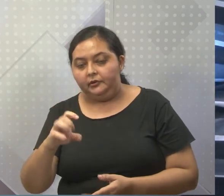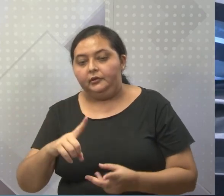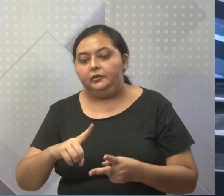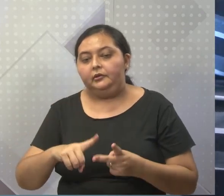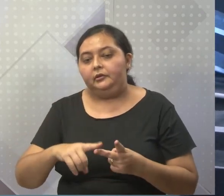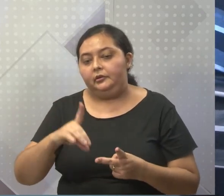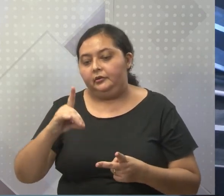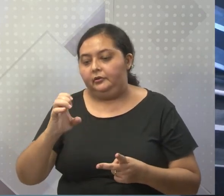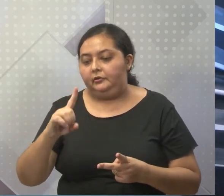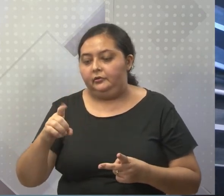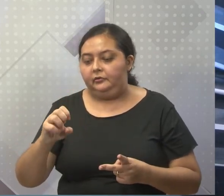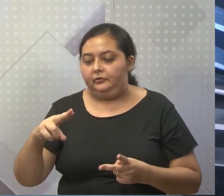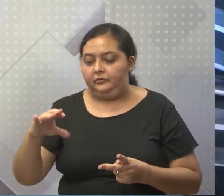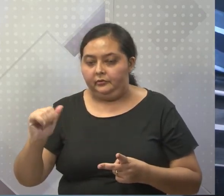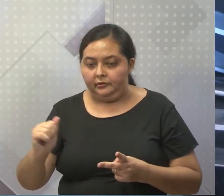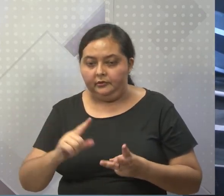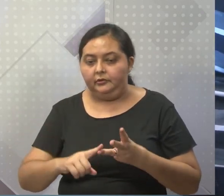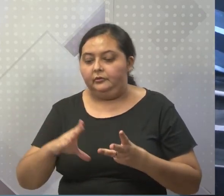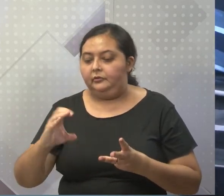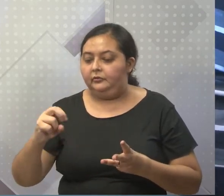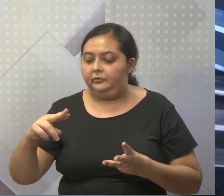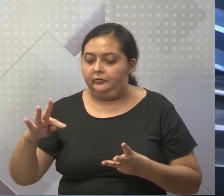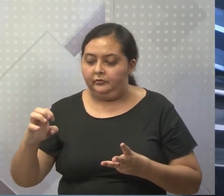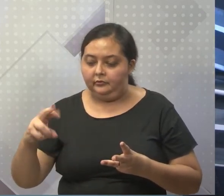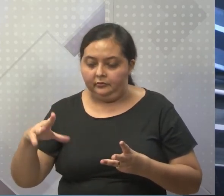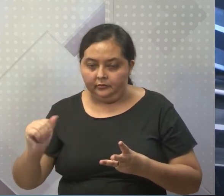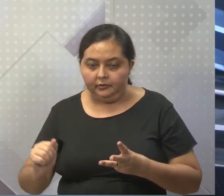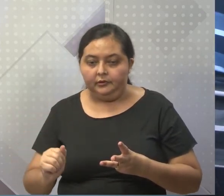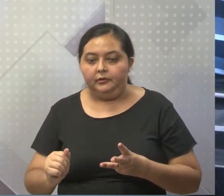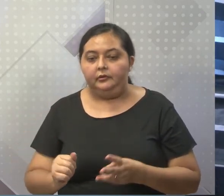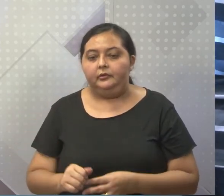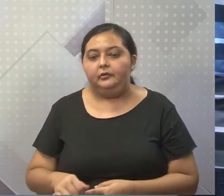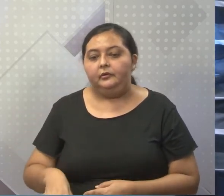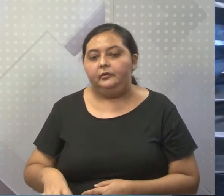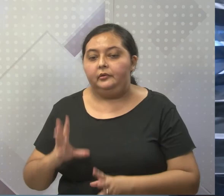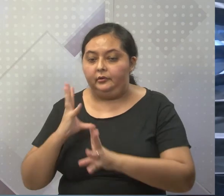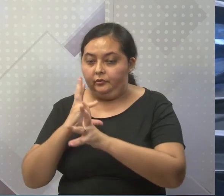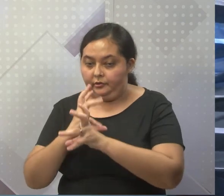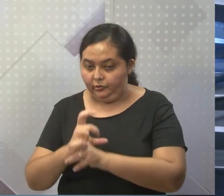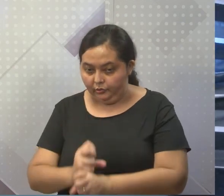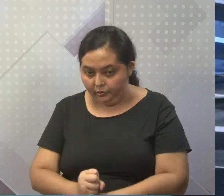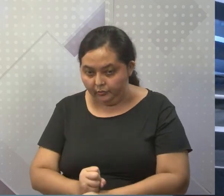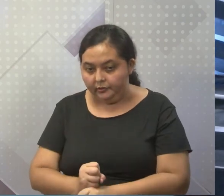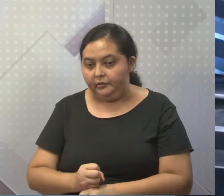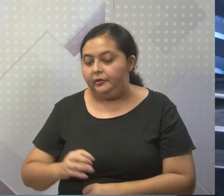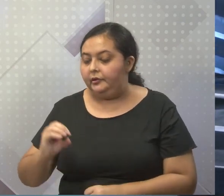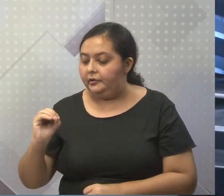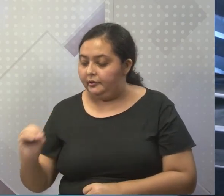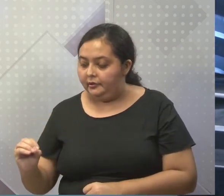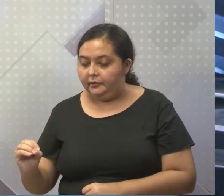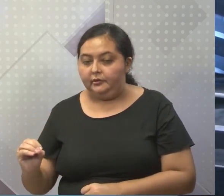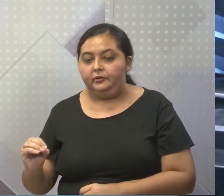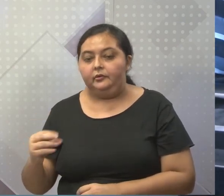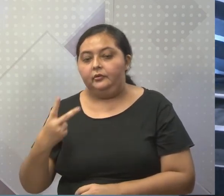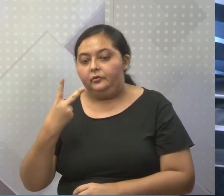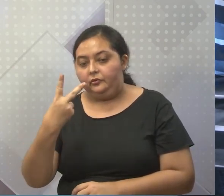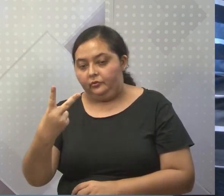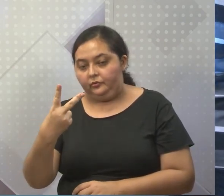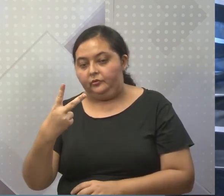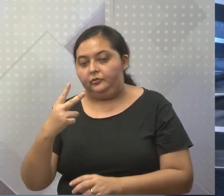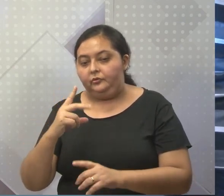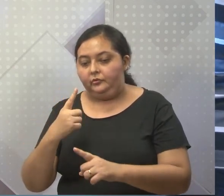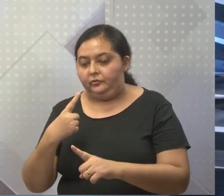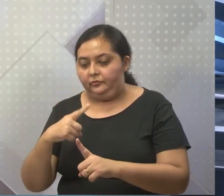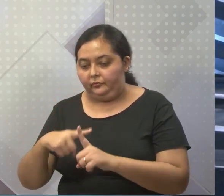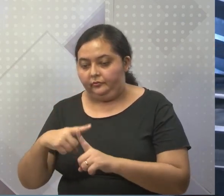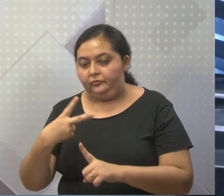centena. Soma-se 0, 5 mais 0 é 5. 2 mais os zeros é